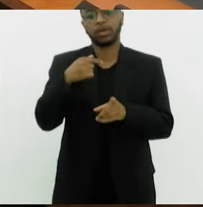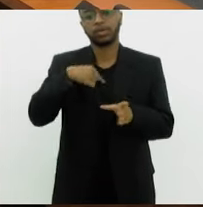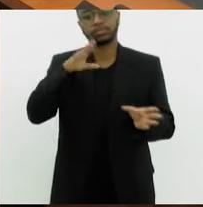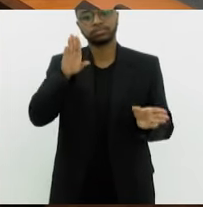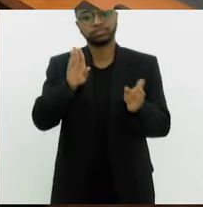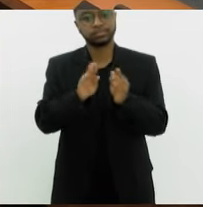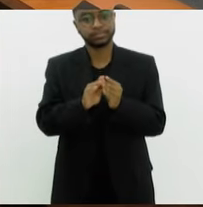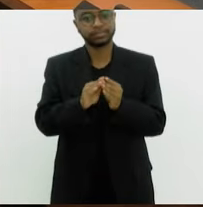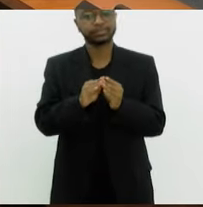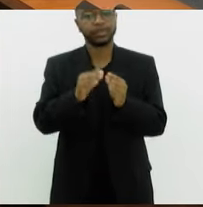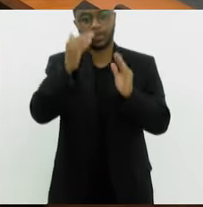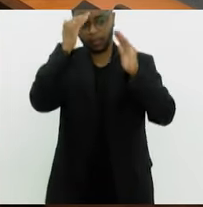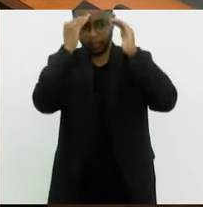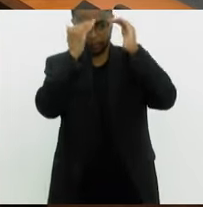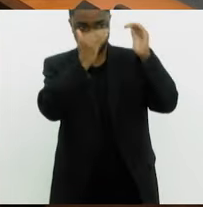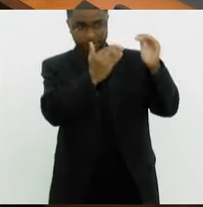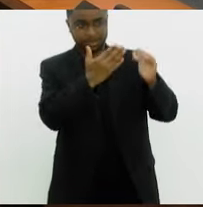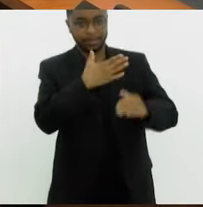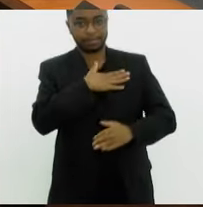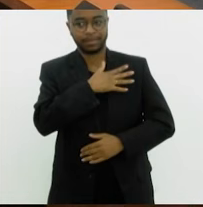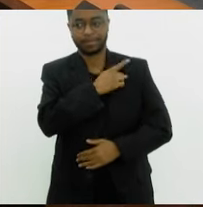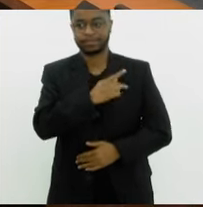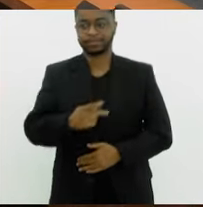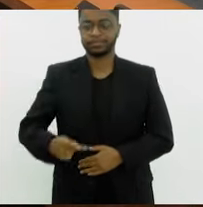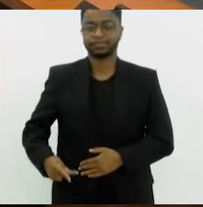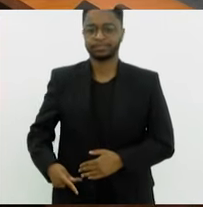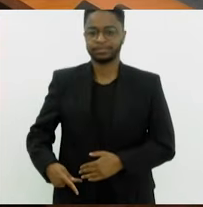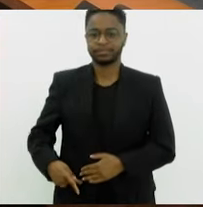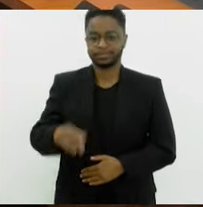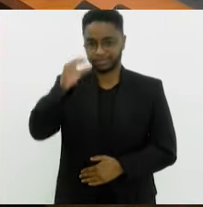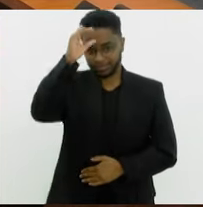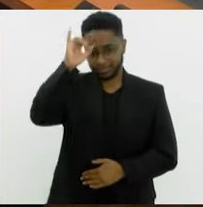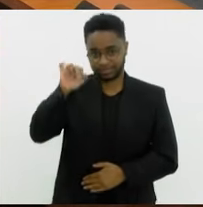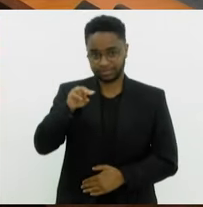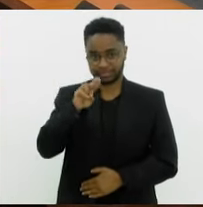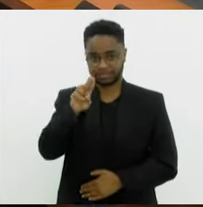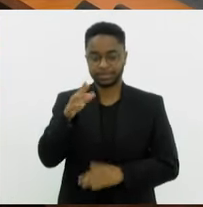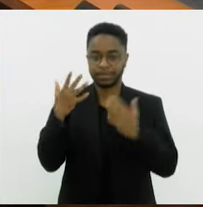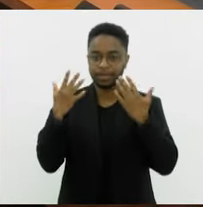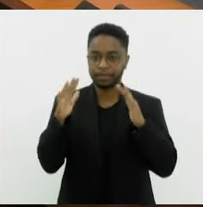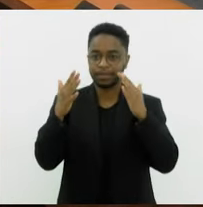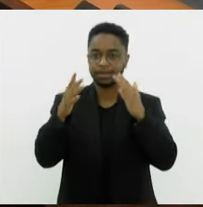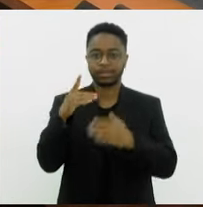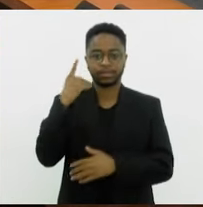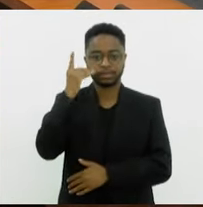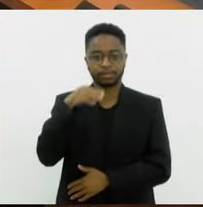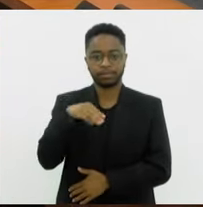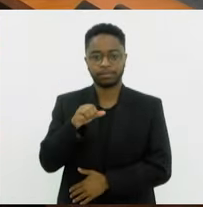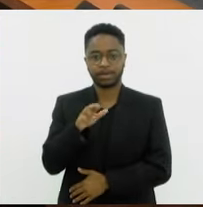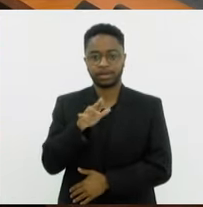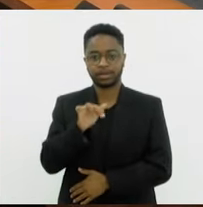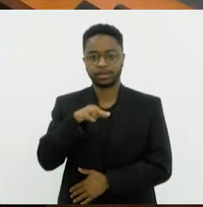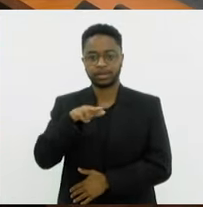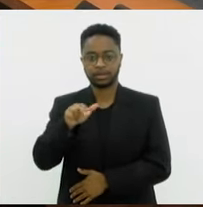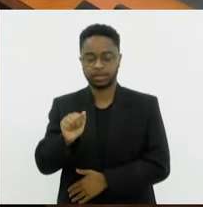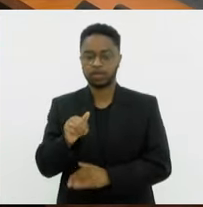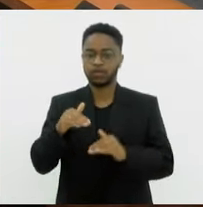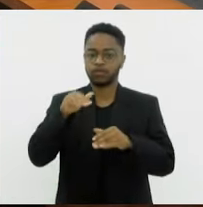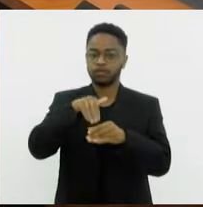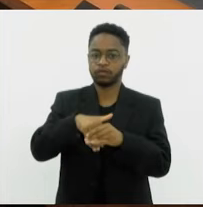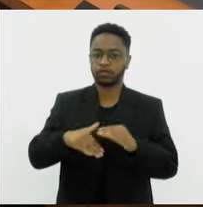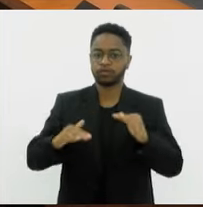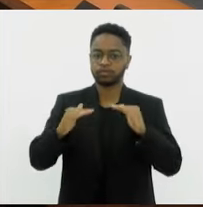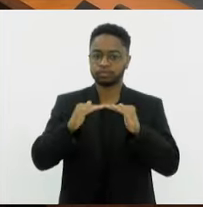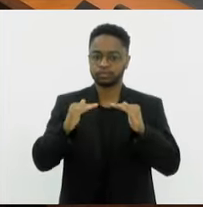ser obediente à minha presidente Tia Ju. Parabéns, deputada Marina do MST, voto favorável